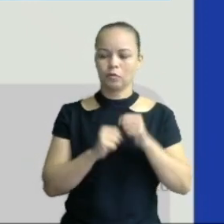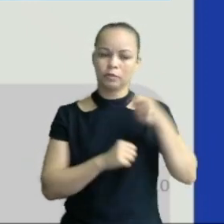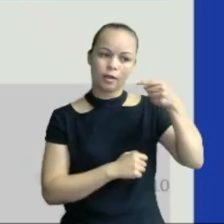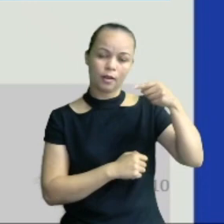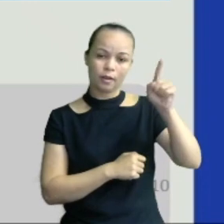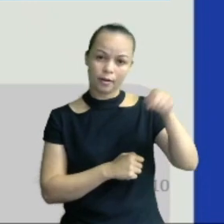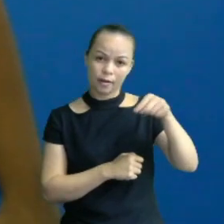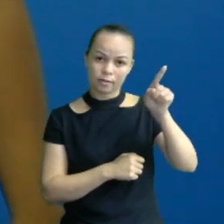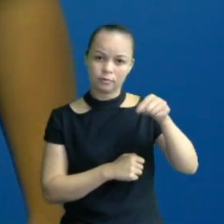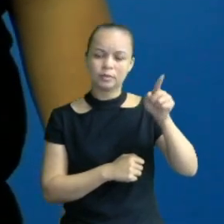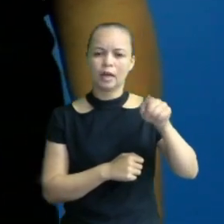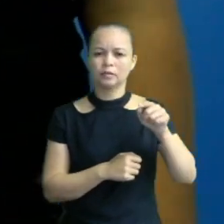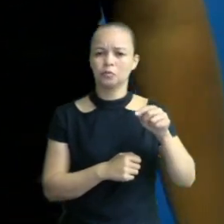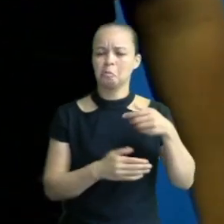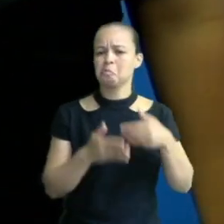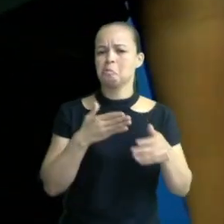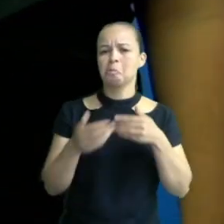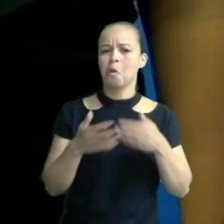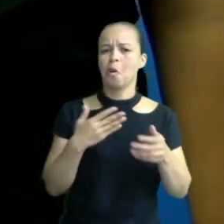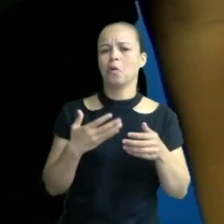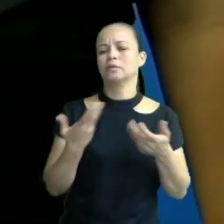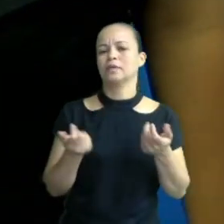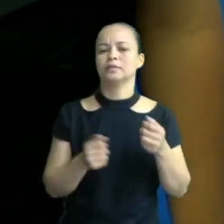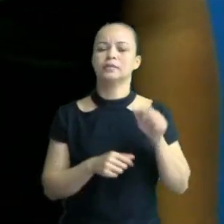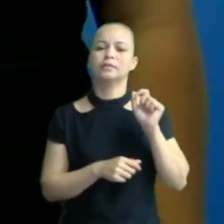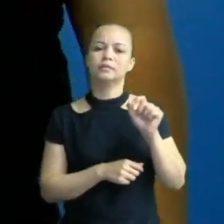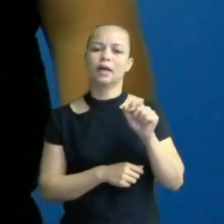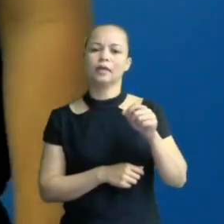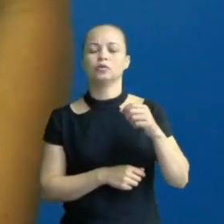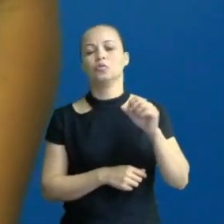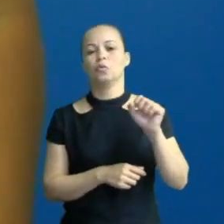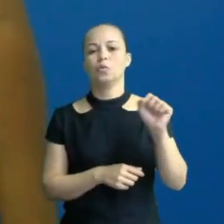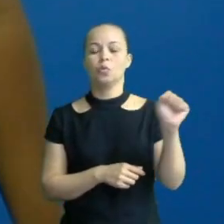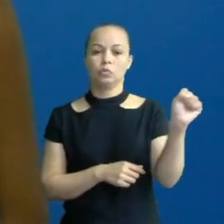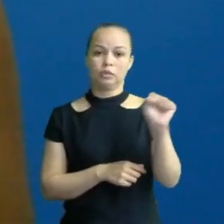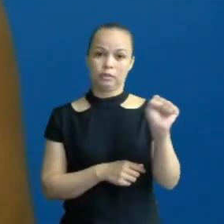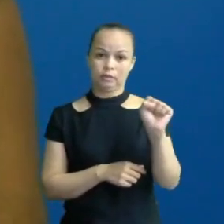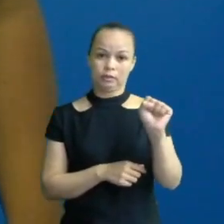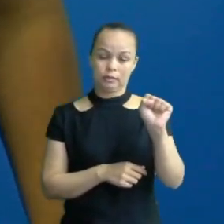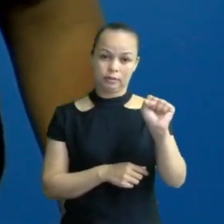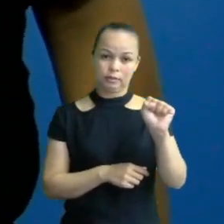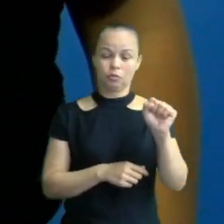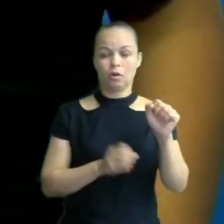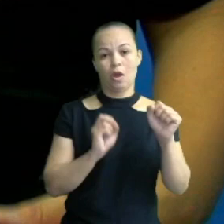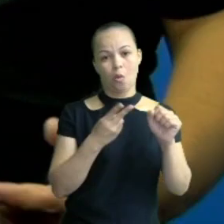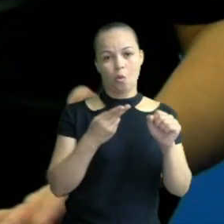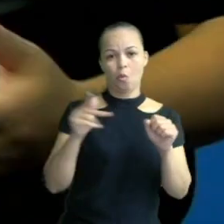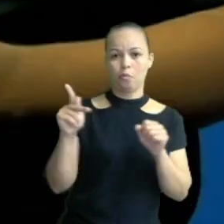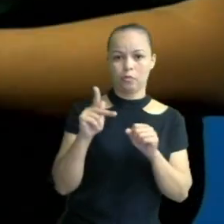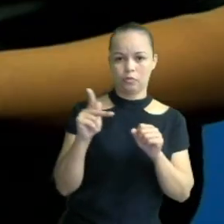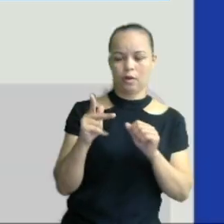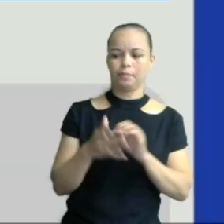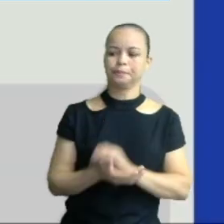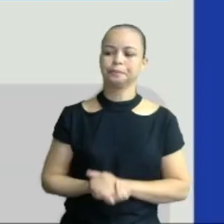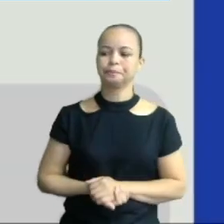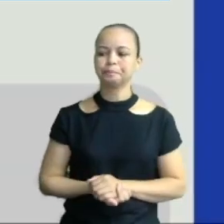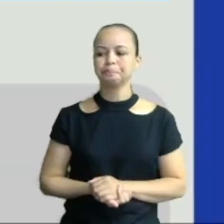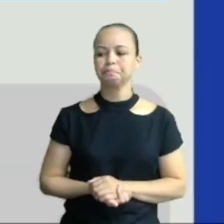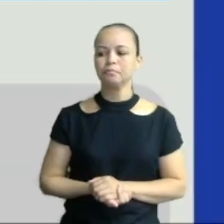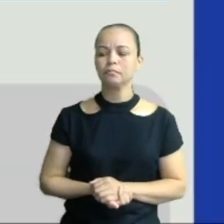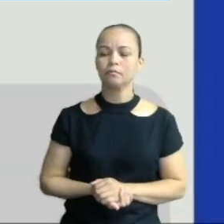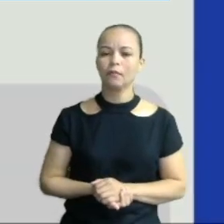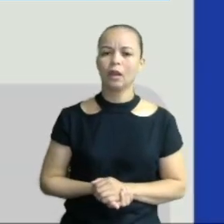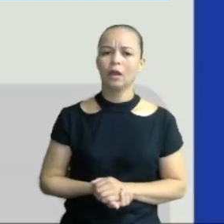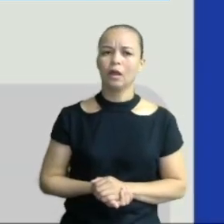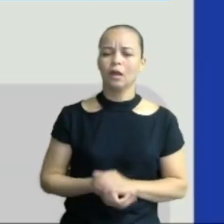se está no singular ou no plural. Tá bom, gente? E, professor,